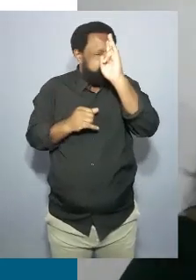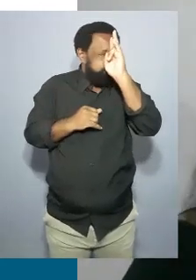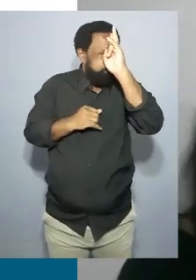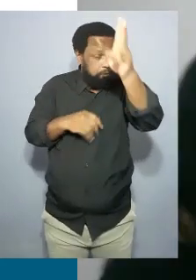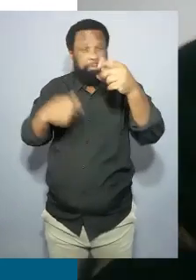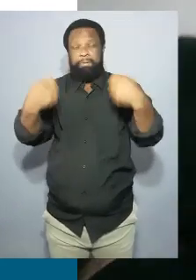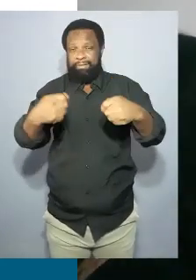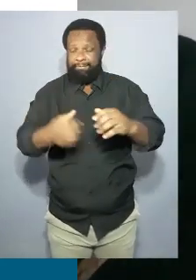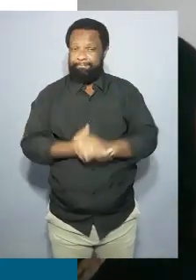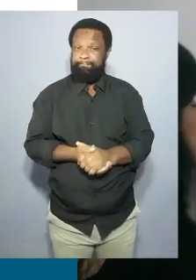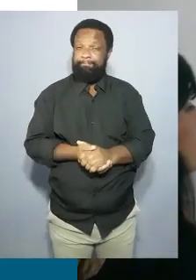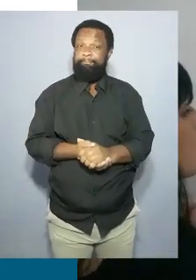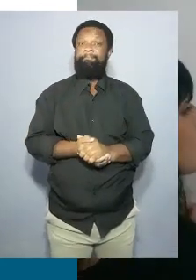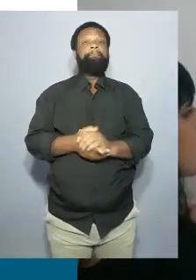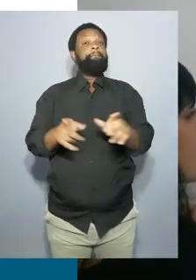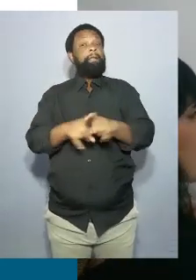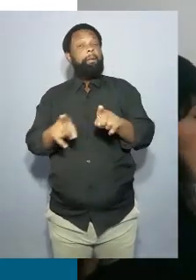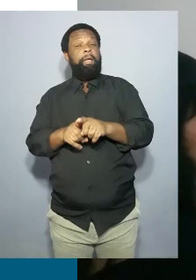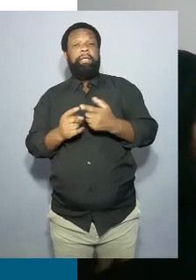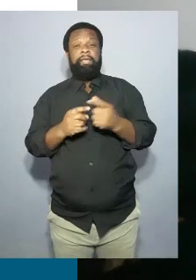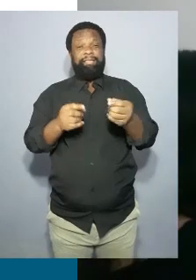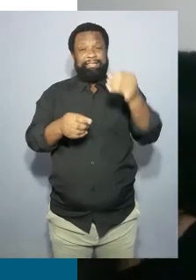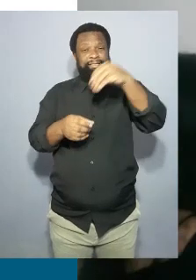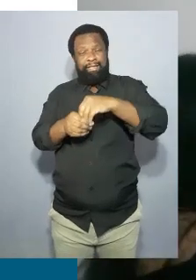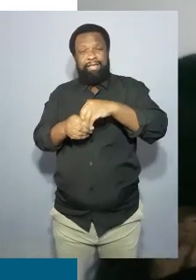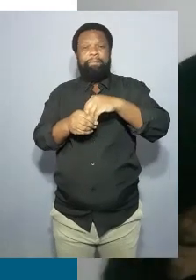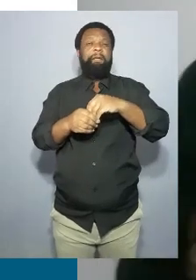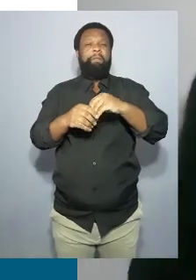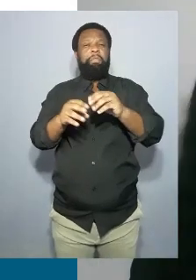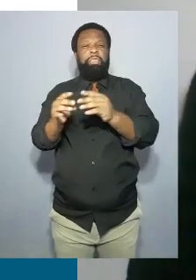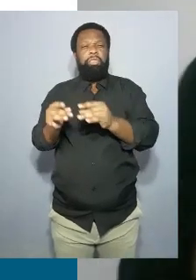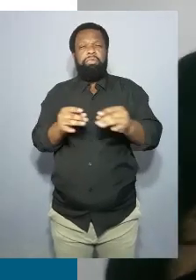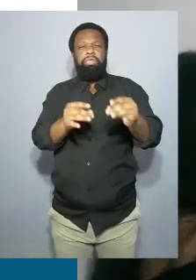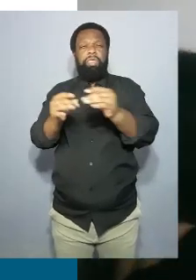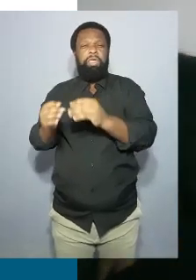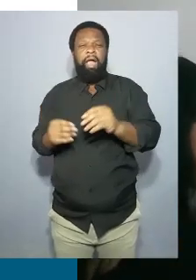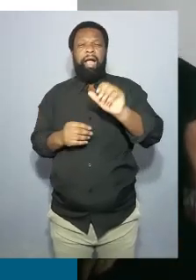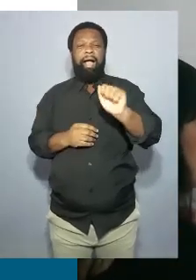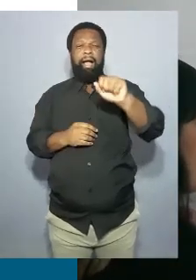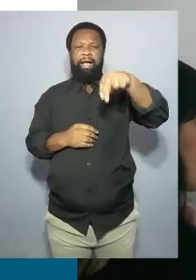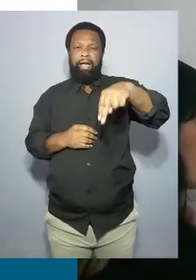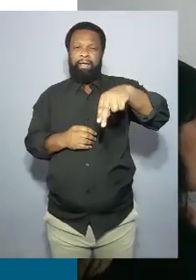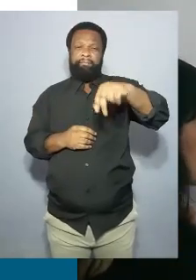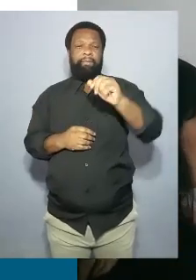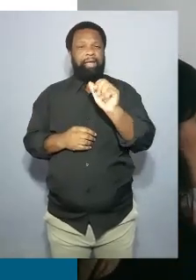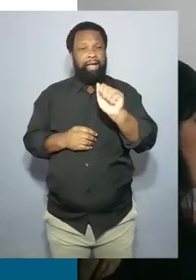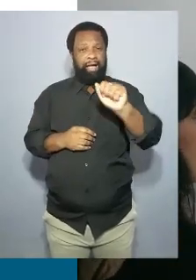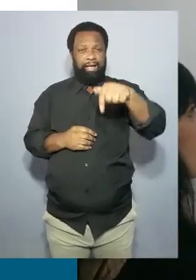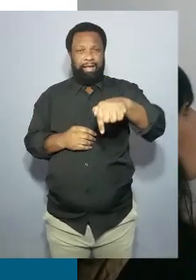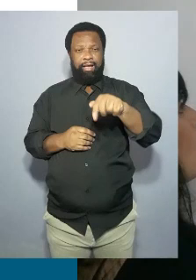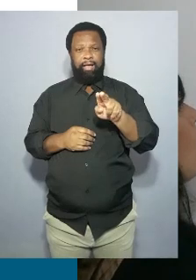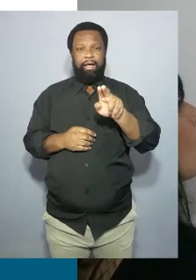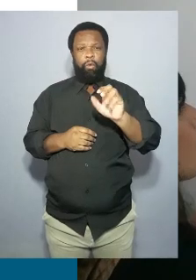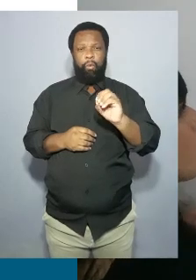energia. E em solução aquosa ou fundidos, eles conduzem corrente elétrica. Pessoal, quando nós